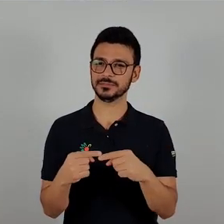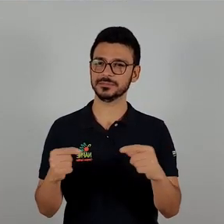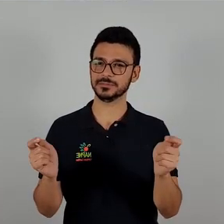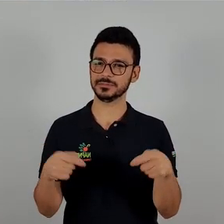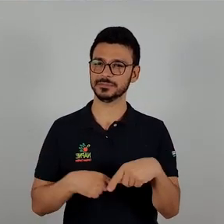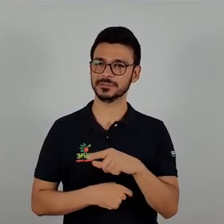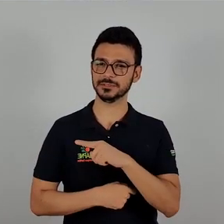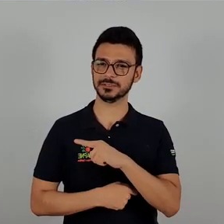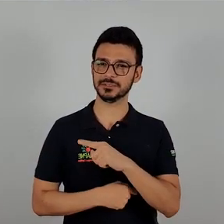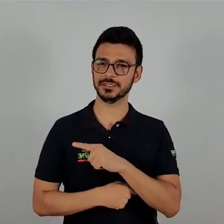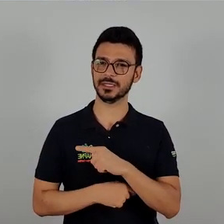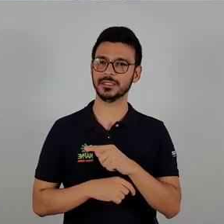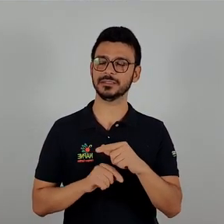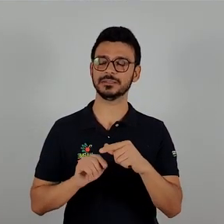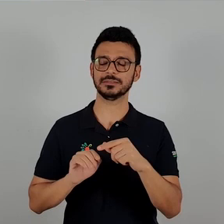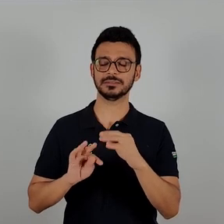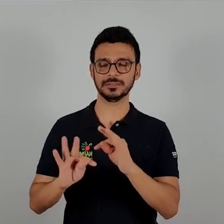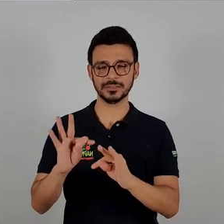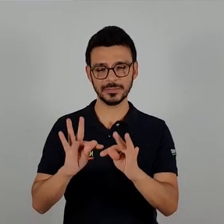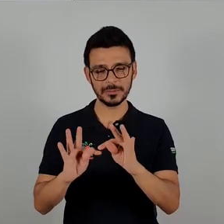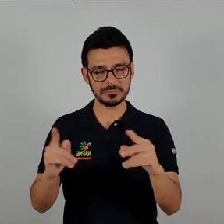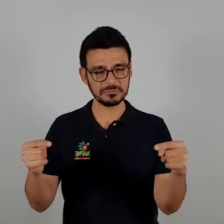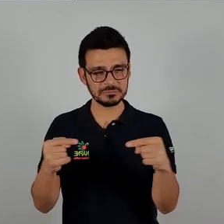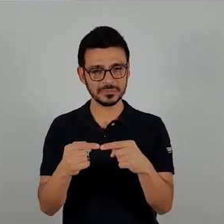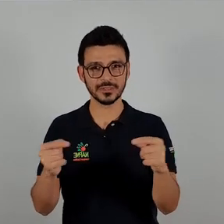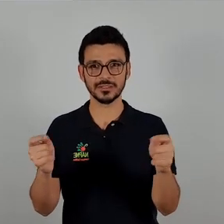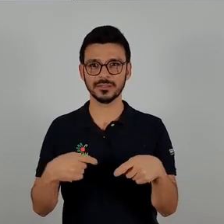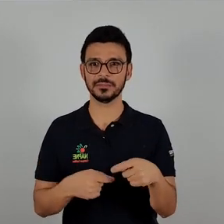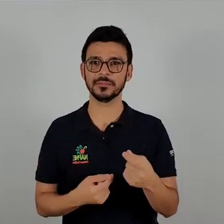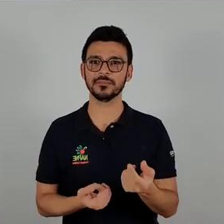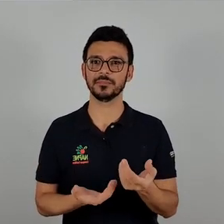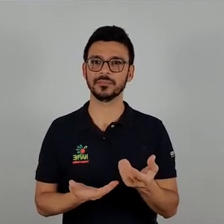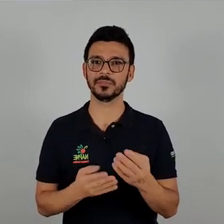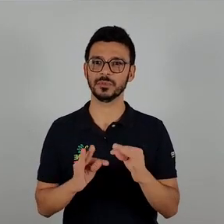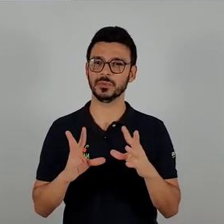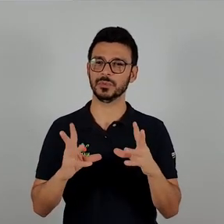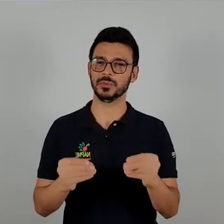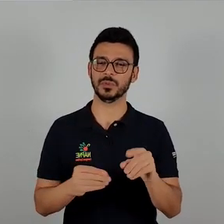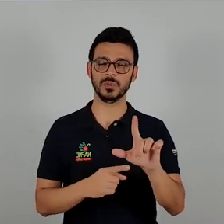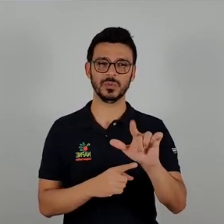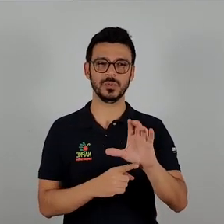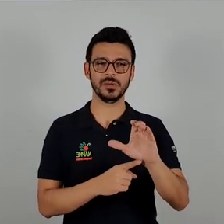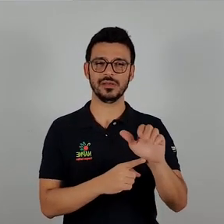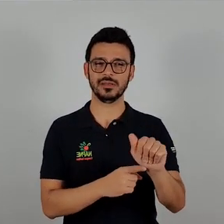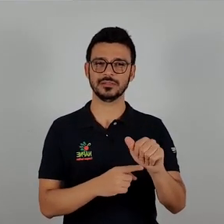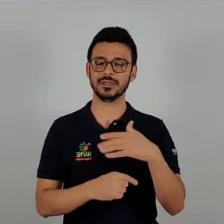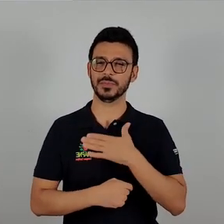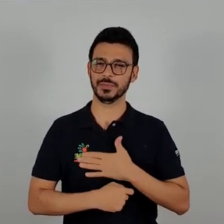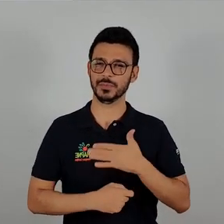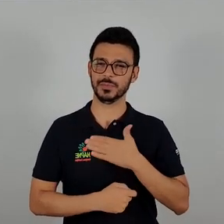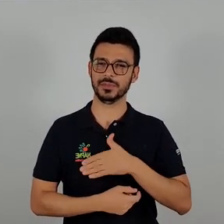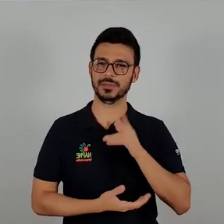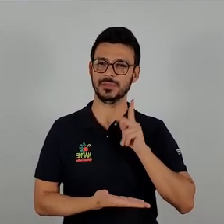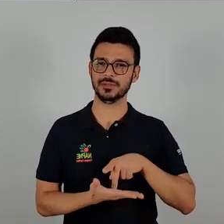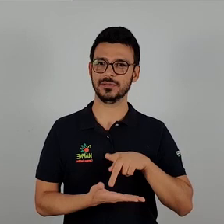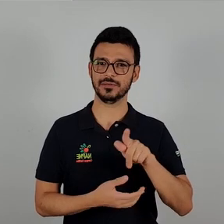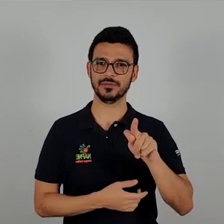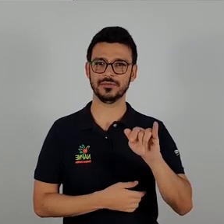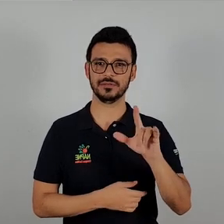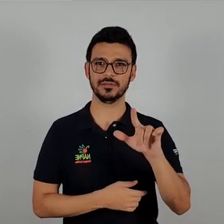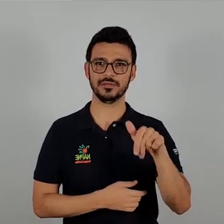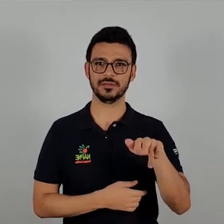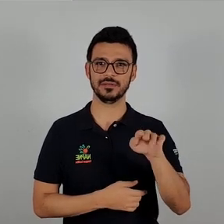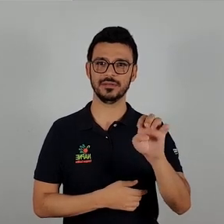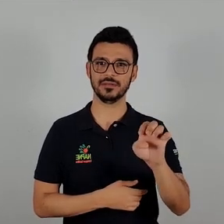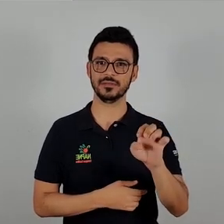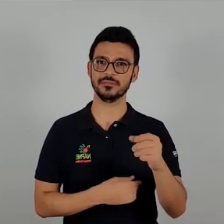pessoal. Faça a inscrição, né, no formulário de presença também, para receber os certificados. E sempre que possível a gente vai estar divulgando,